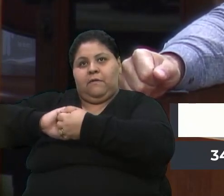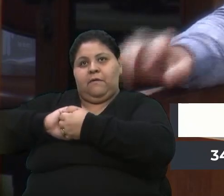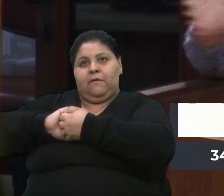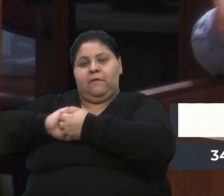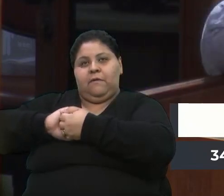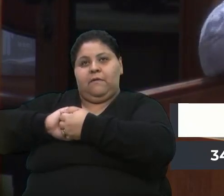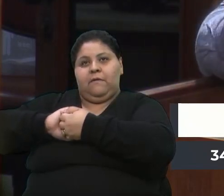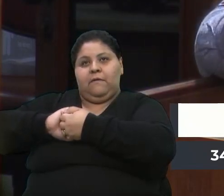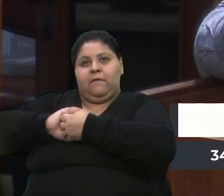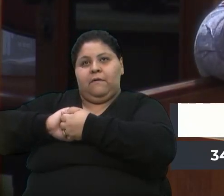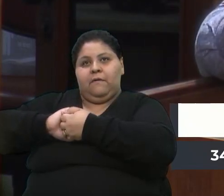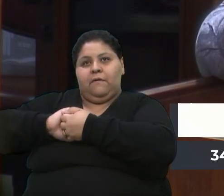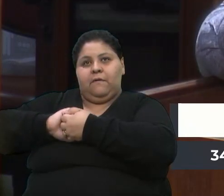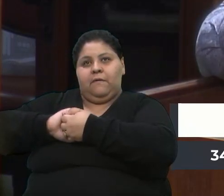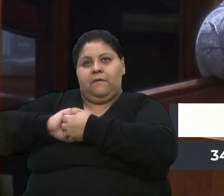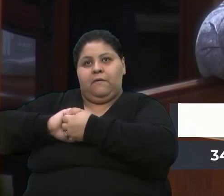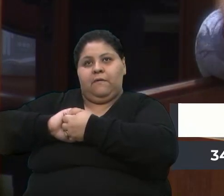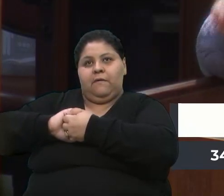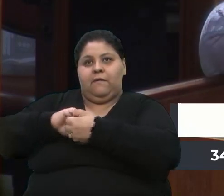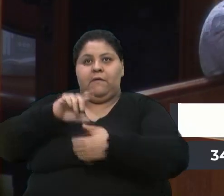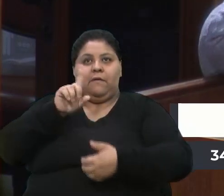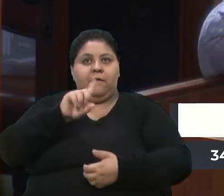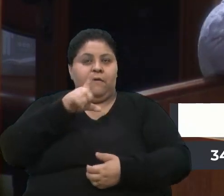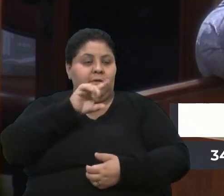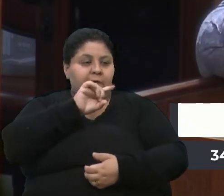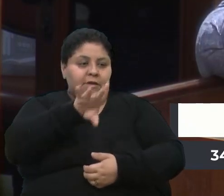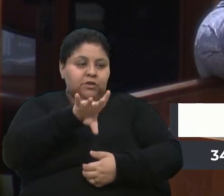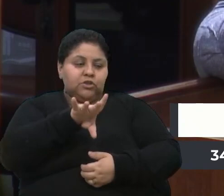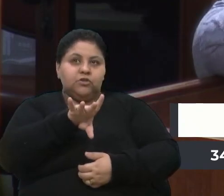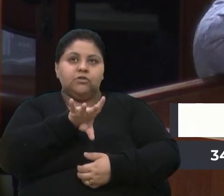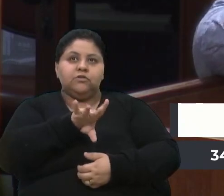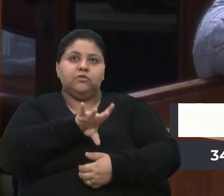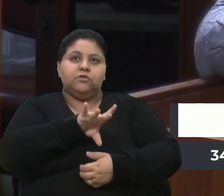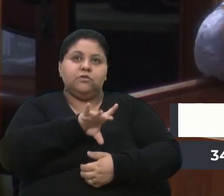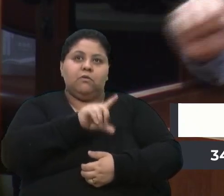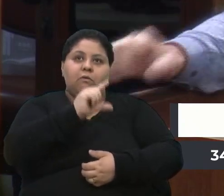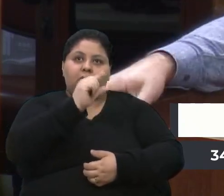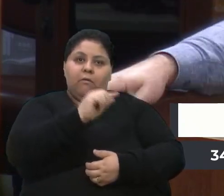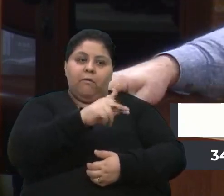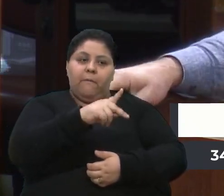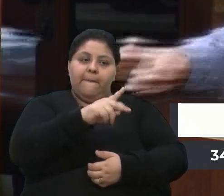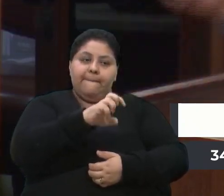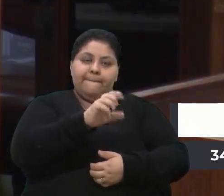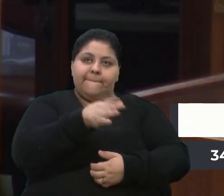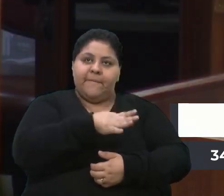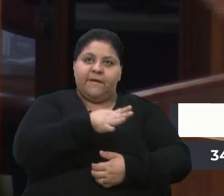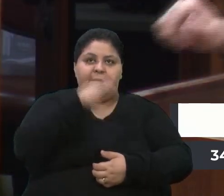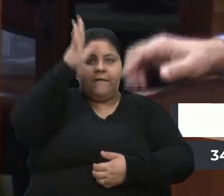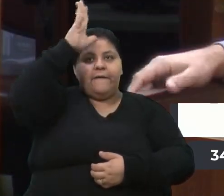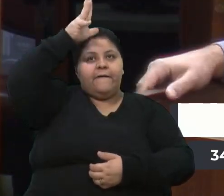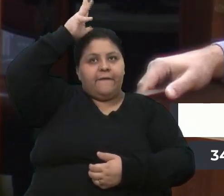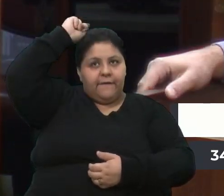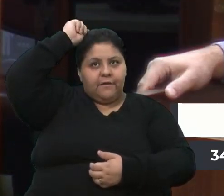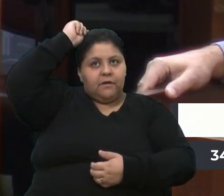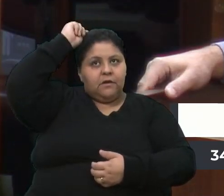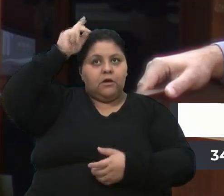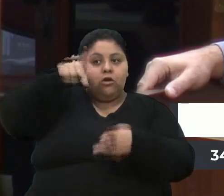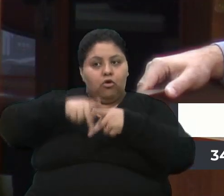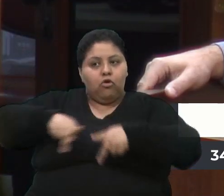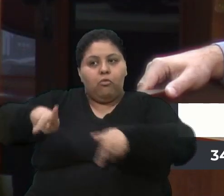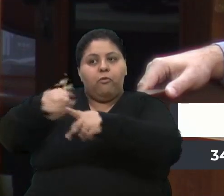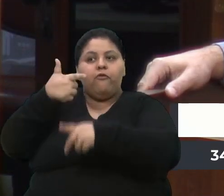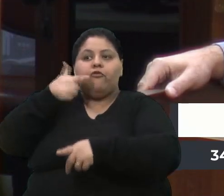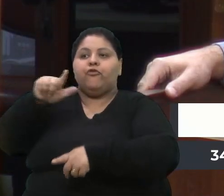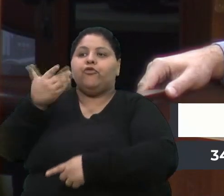concedo. Então, não é só pé de galinha, o povo está conseguindo comer carne nesse novo Brasil, vereador